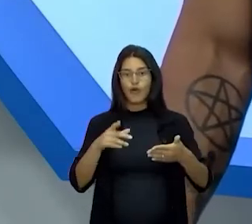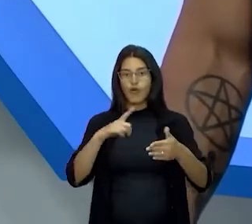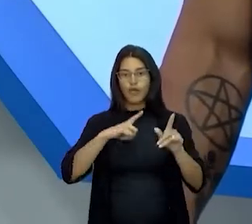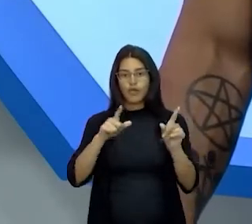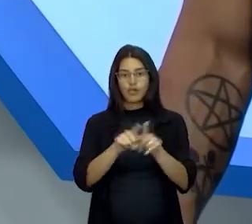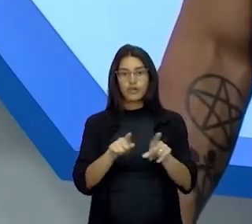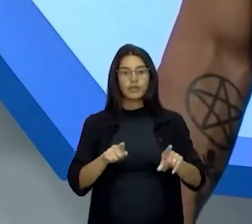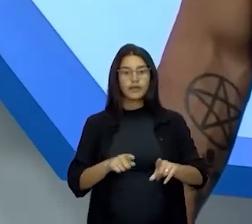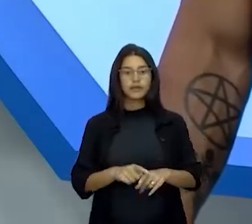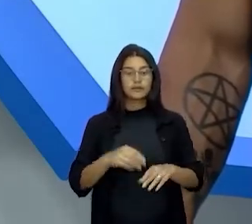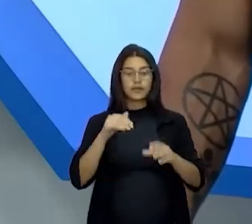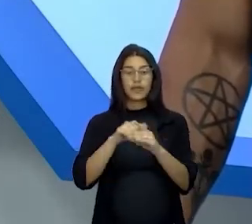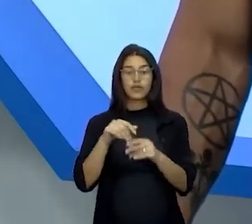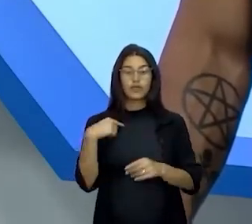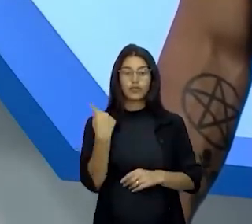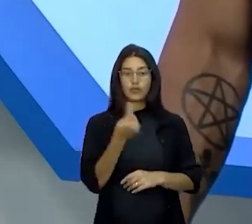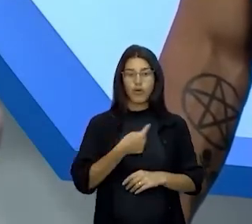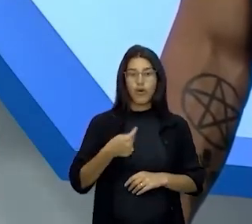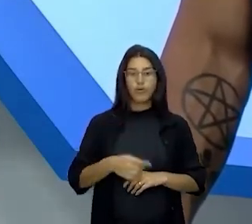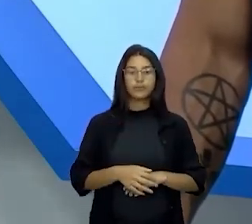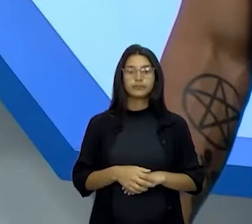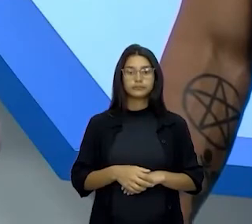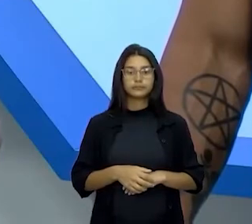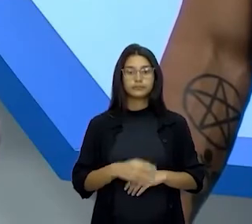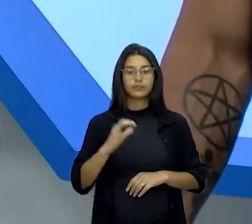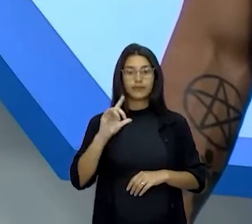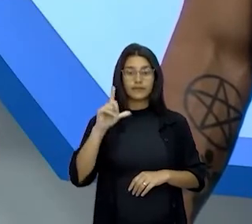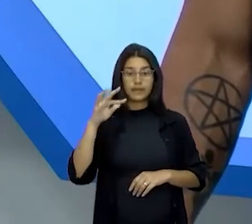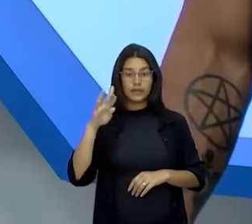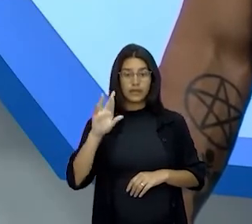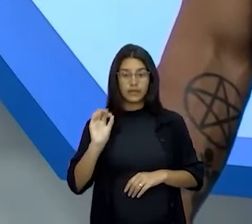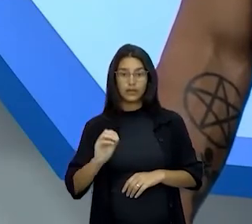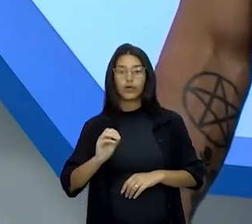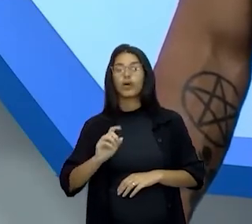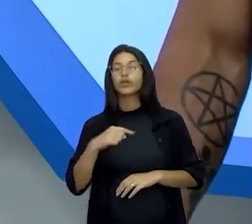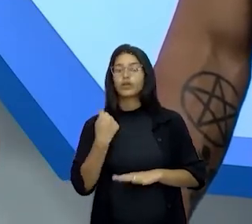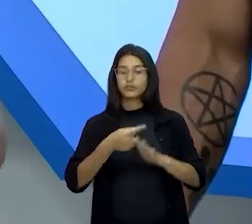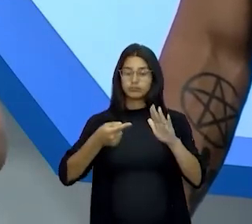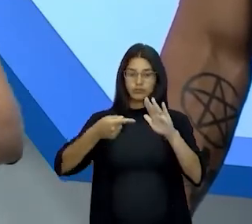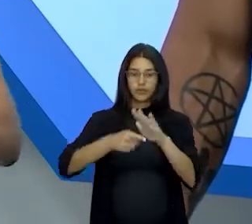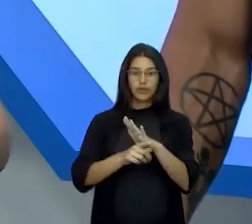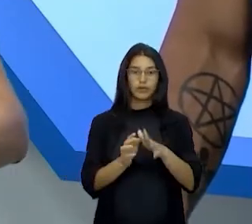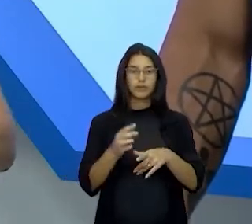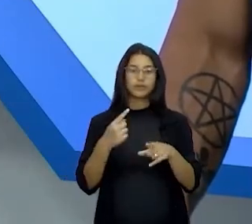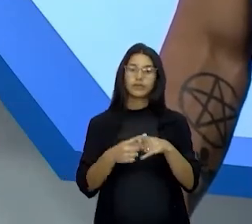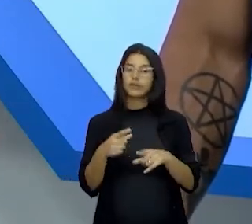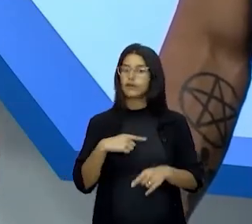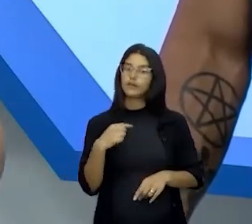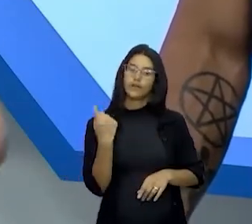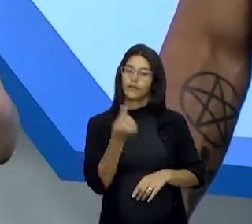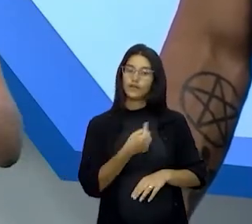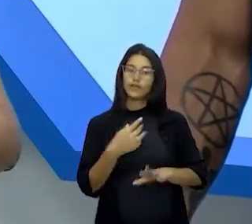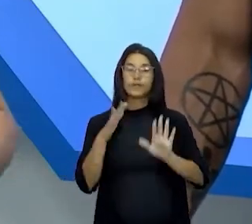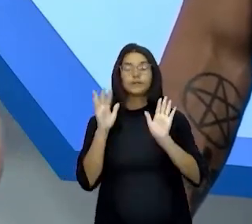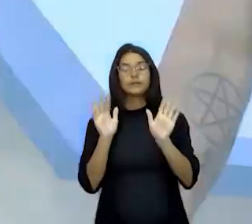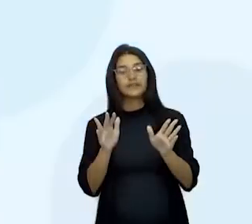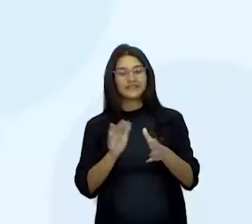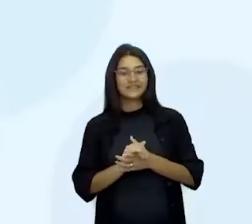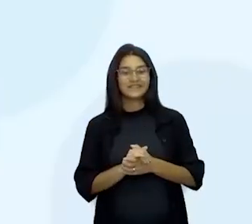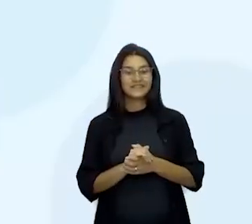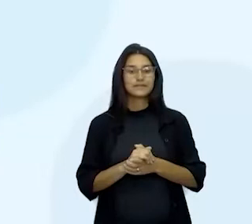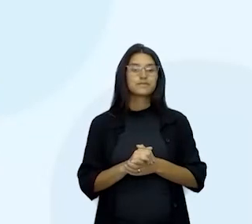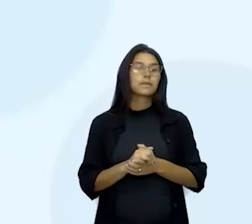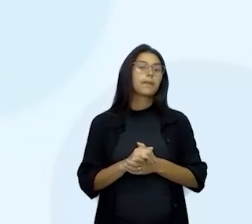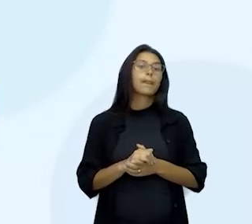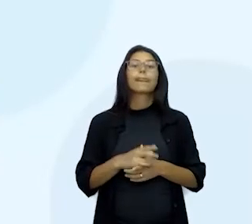dos gases dentro do nosso cilindro, do cilindro nosso quando a gente vai mergulhar, né? Porque senão não é nosso. Mas enfim, a